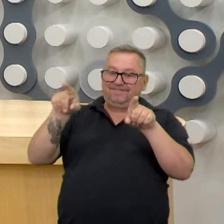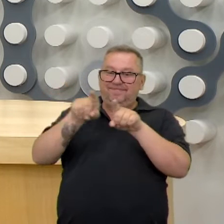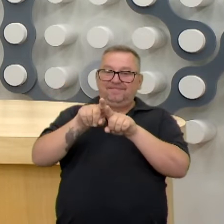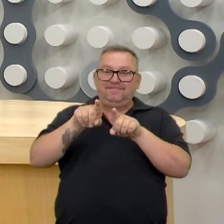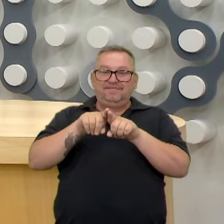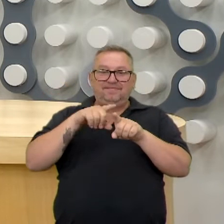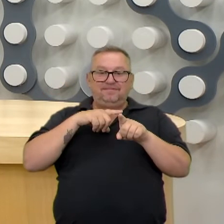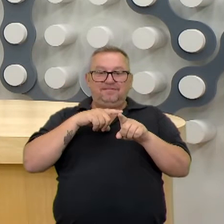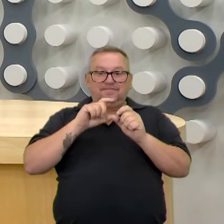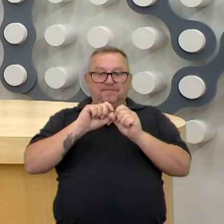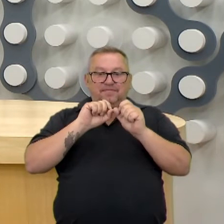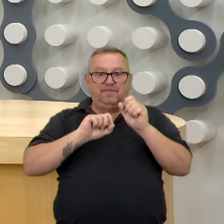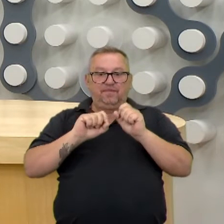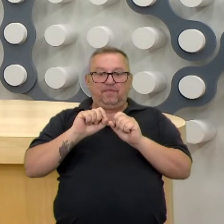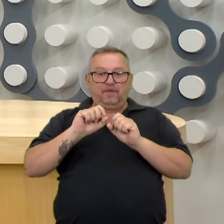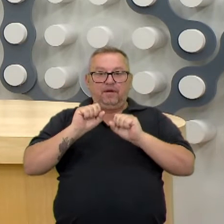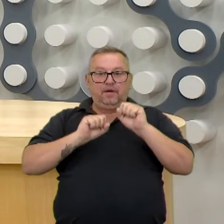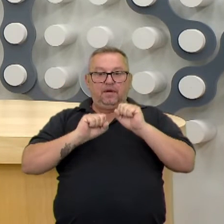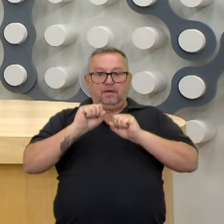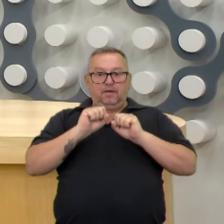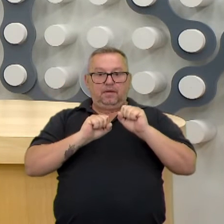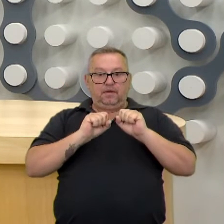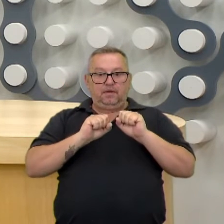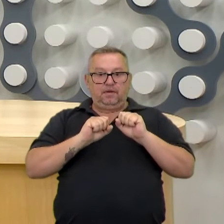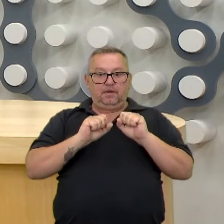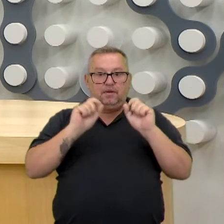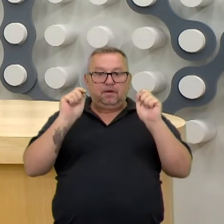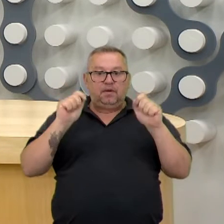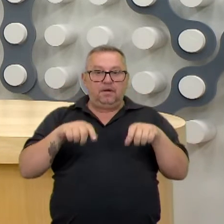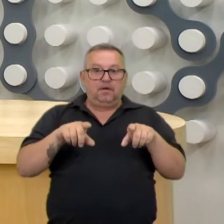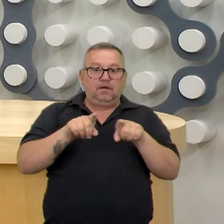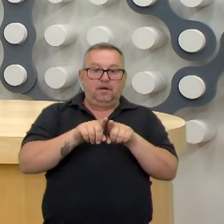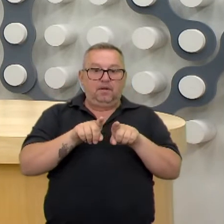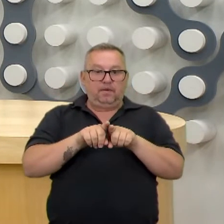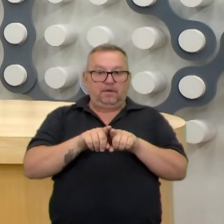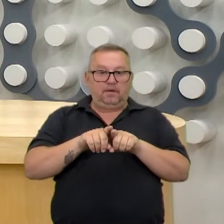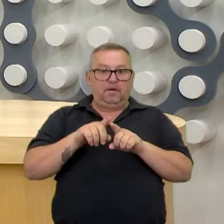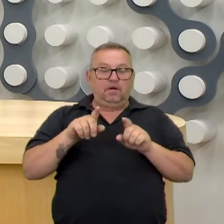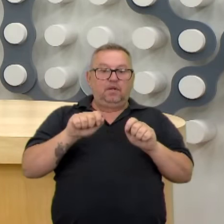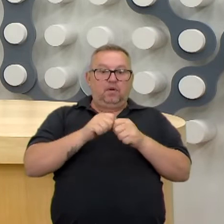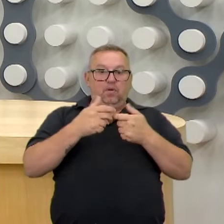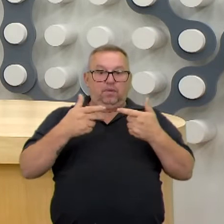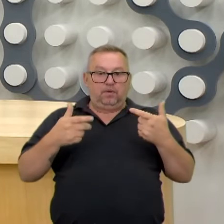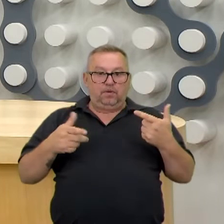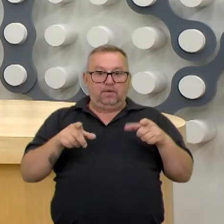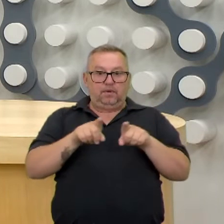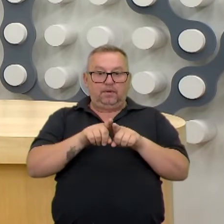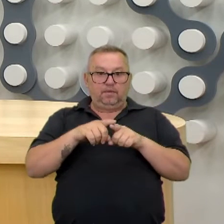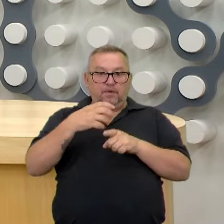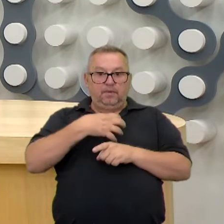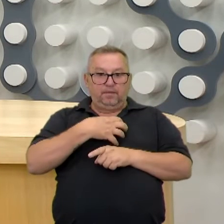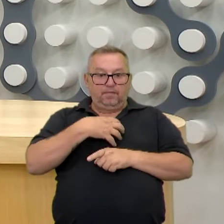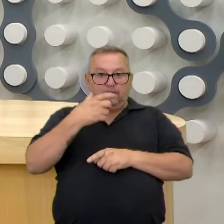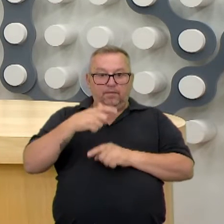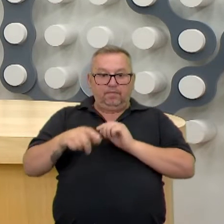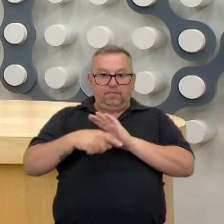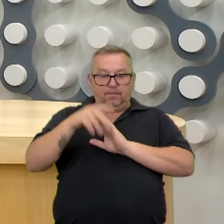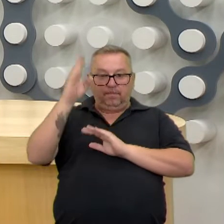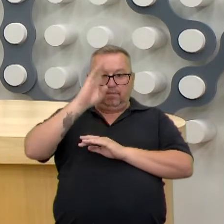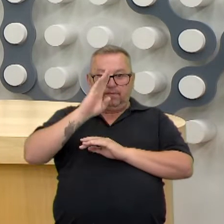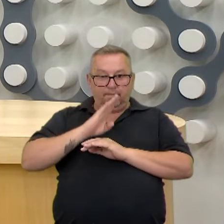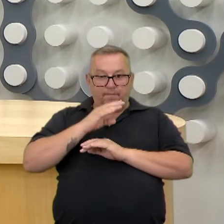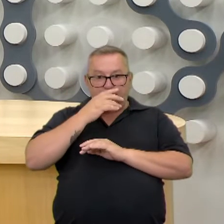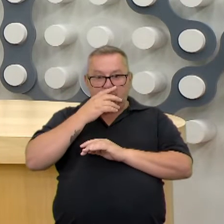é repassado e aí as empresas eles podem alinhar, né, os seus produtos em certas regiões aqui do Brasil,